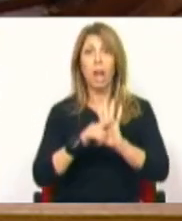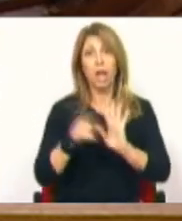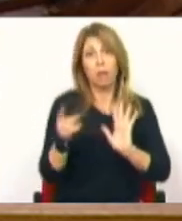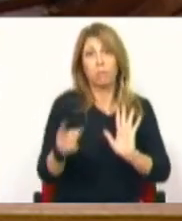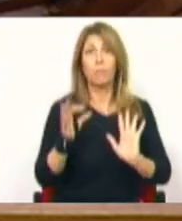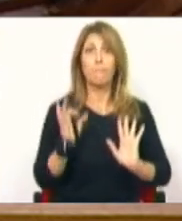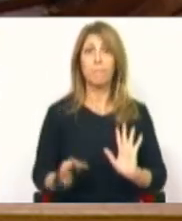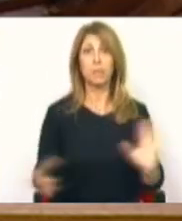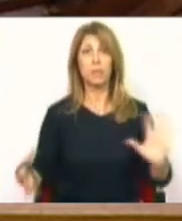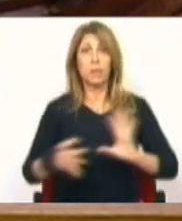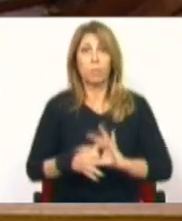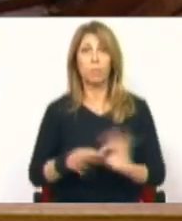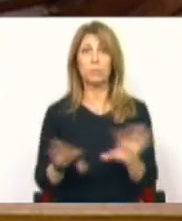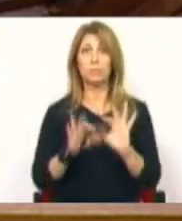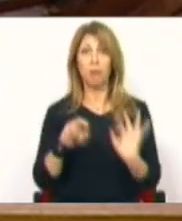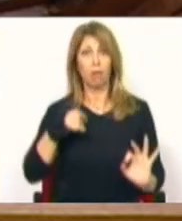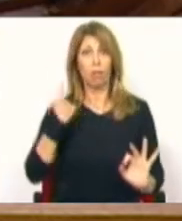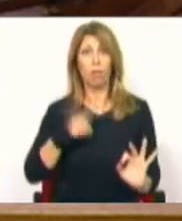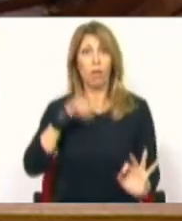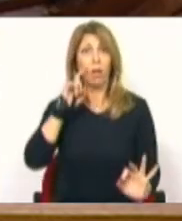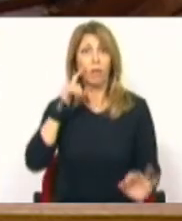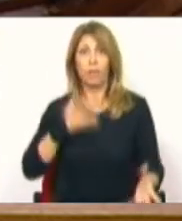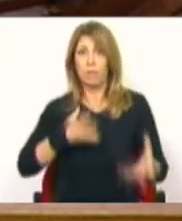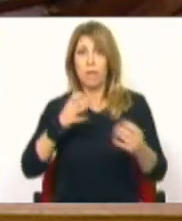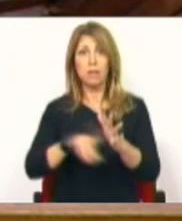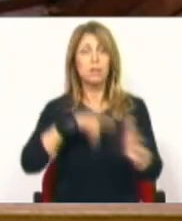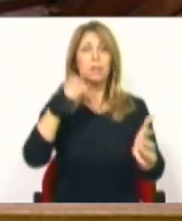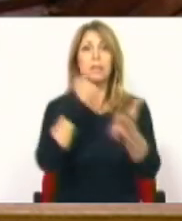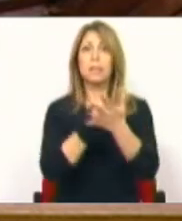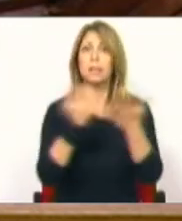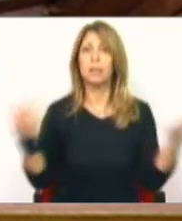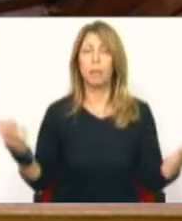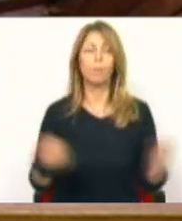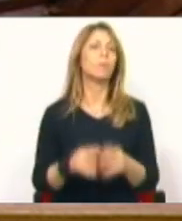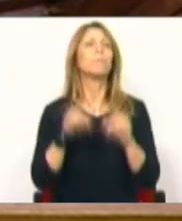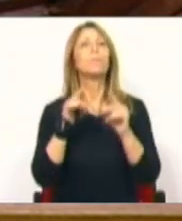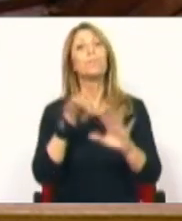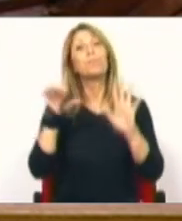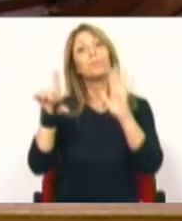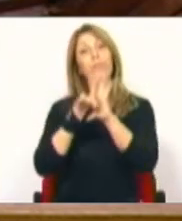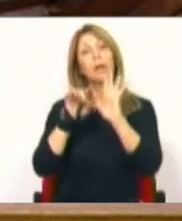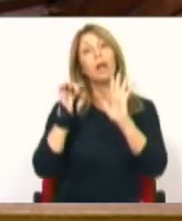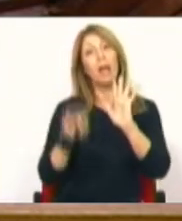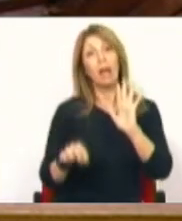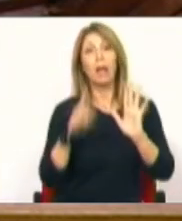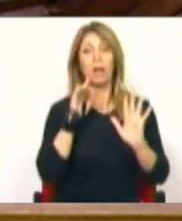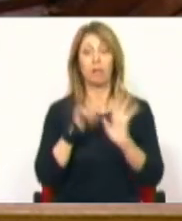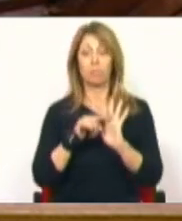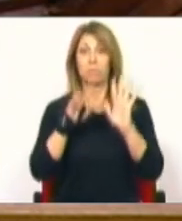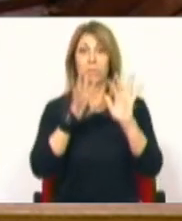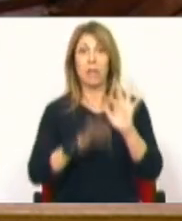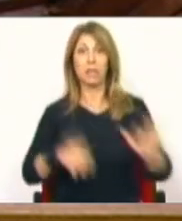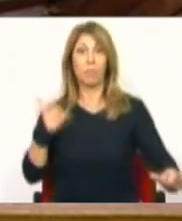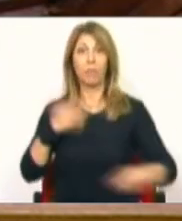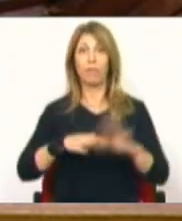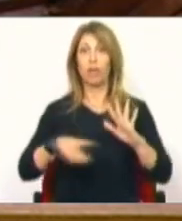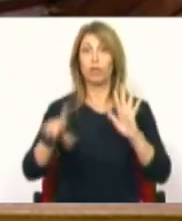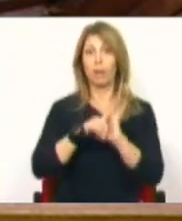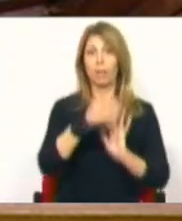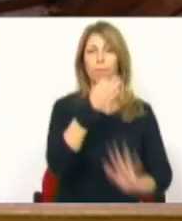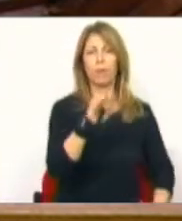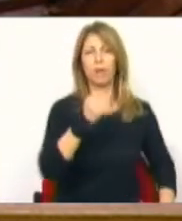defendemos. Na realidade, ao terem rejeitado que esta Assembleia legislasse sobre esta matéria, PS, PSD e CDS